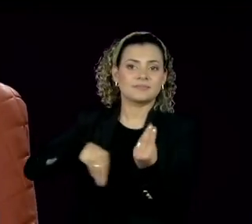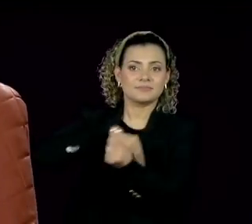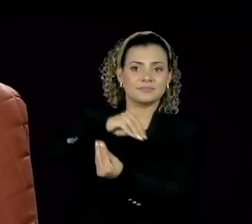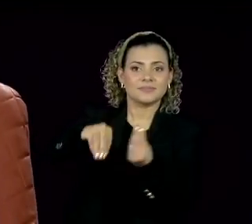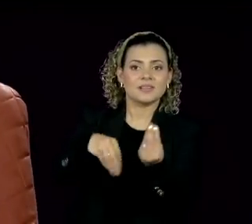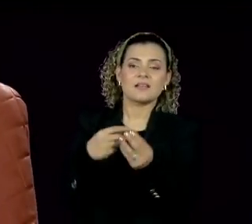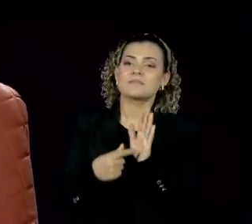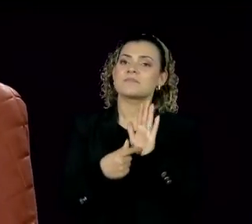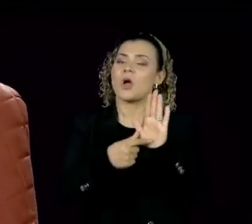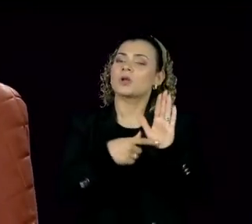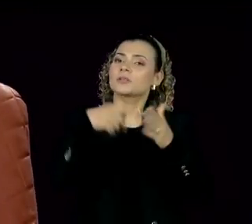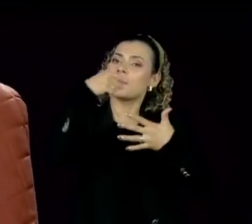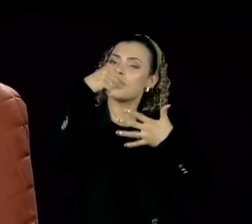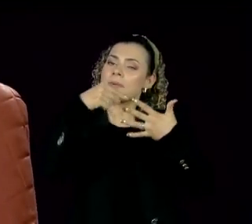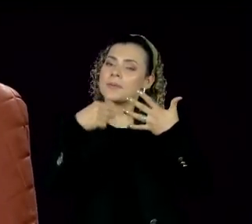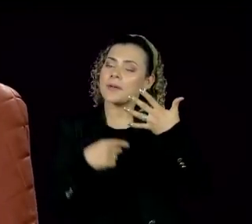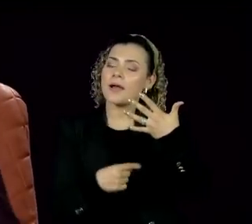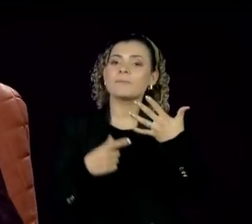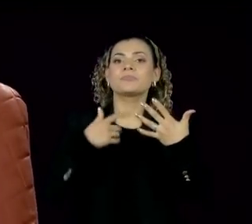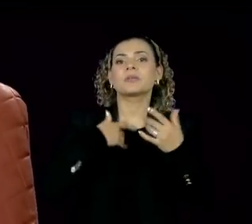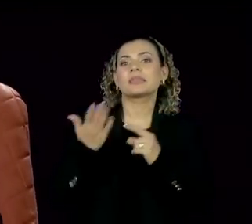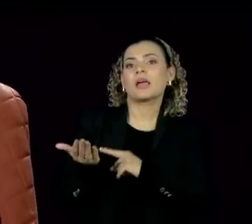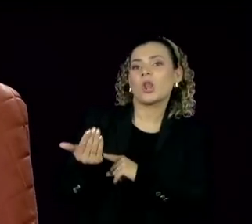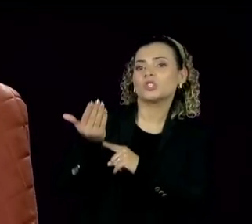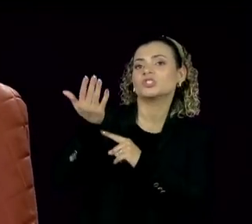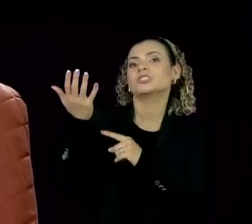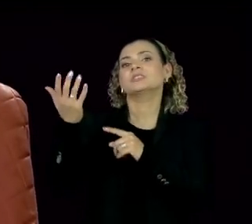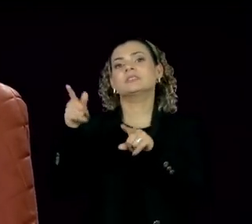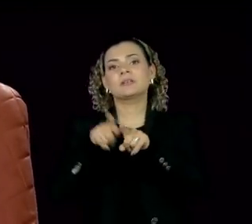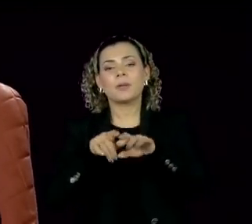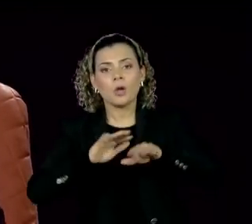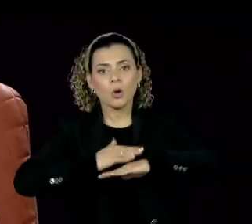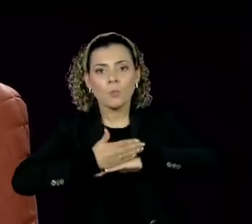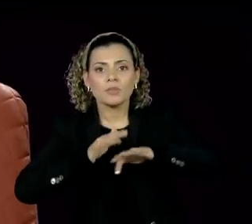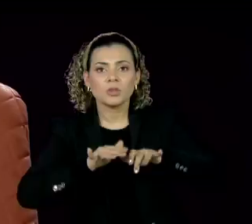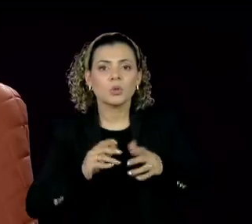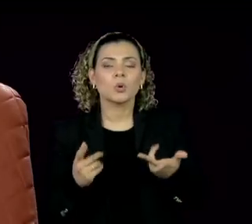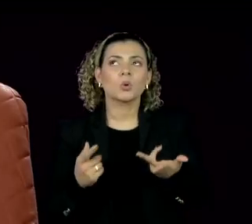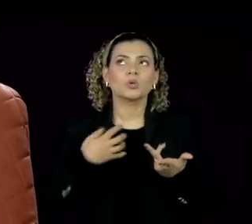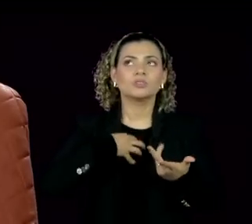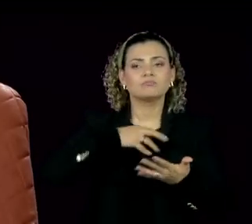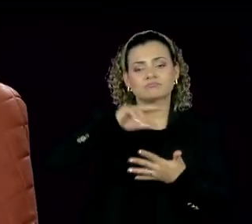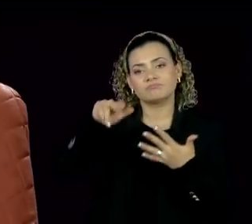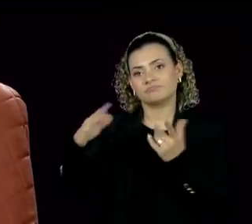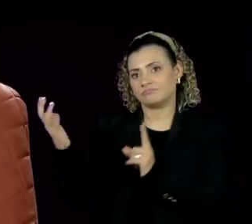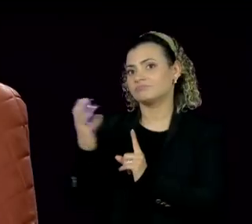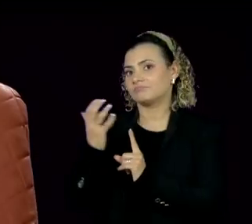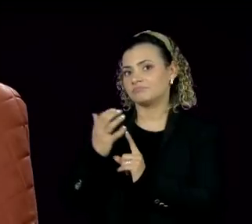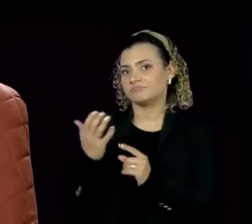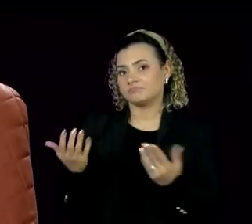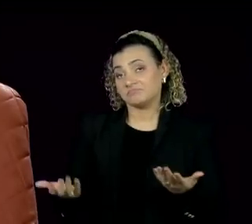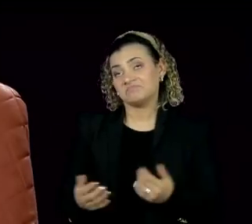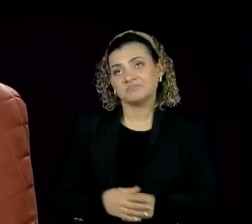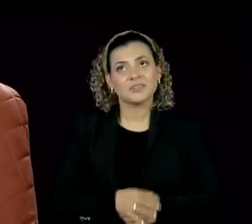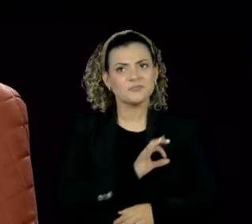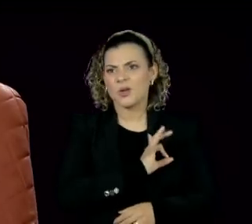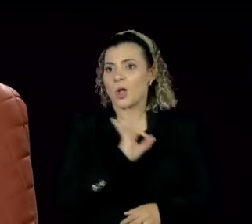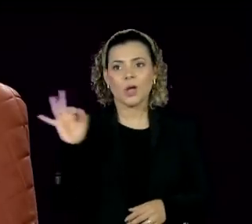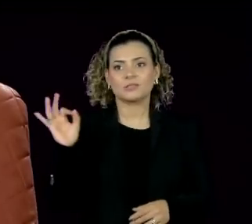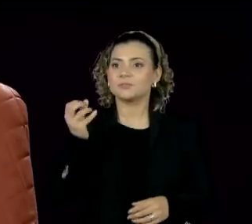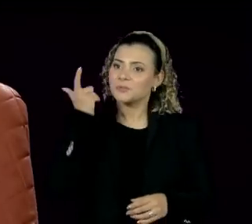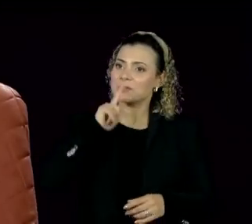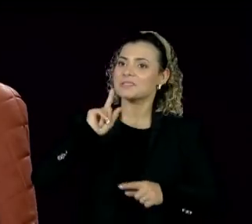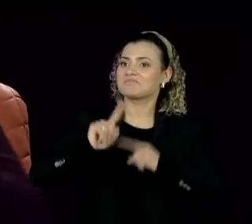trazendo aí esses elementos, né, de tecnologia, de computador, de sample e tal. E foi ótimo, que deu